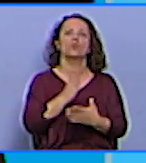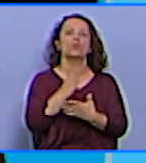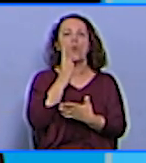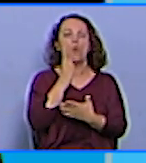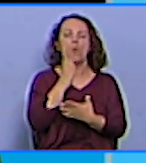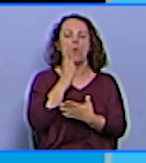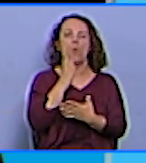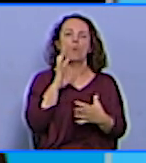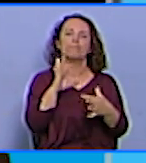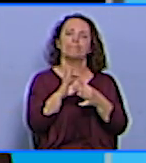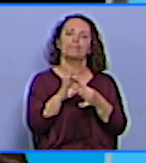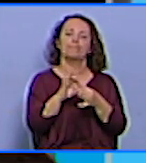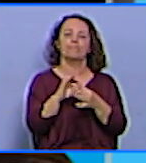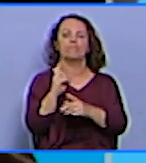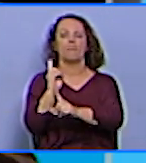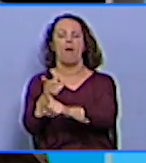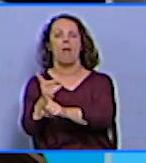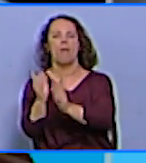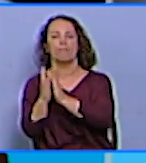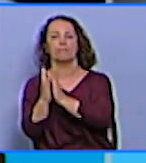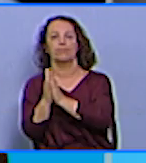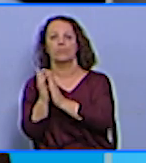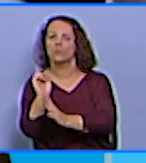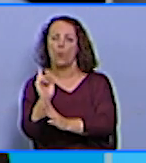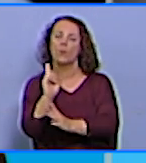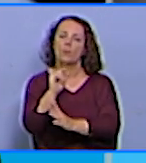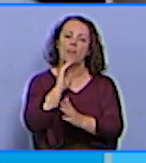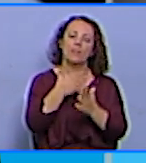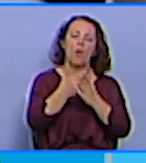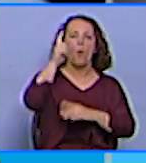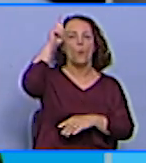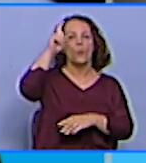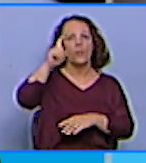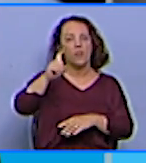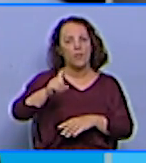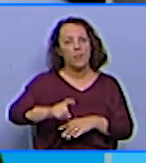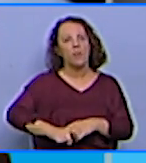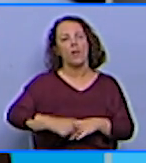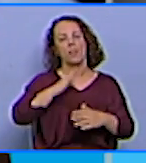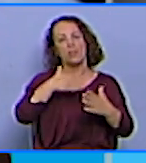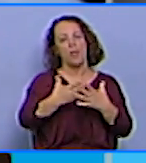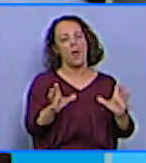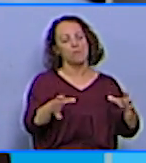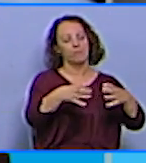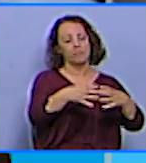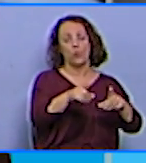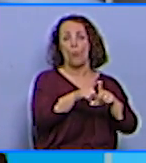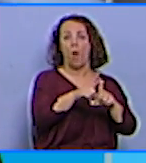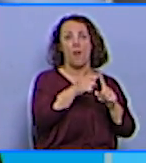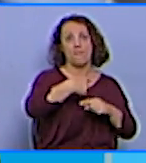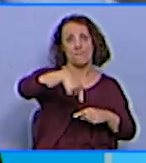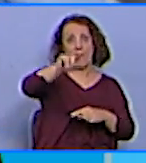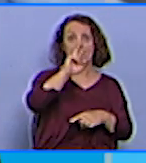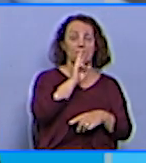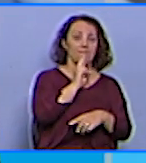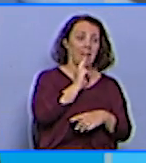da celebração, mas prolongar, de certa forma, ao longo do dia e fazerem também esta experiência que fazem quando vão a Fátima,